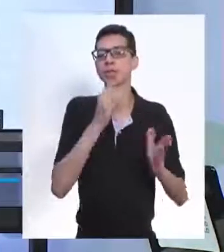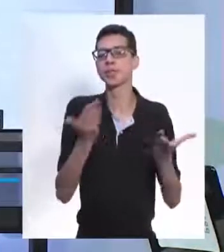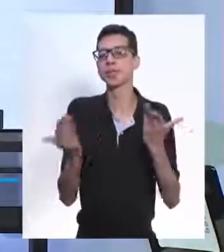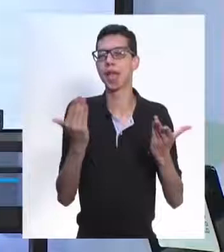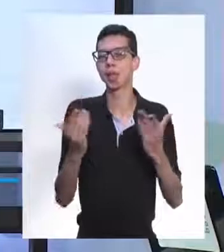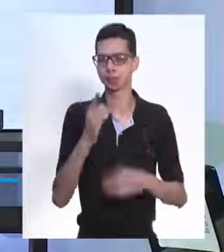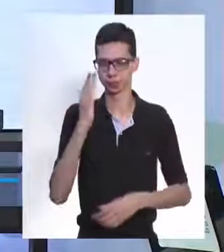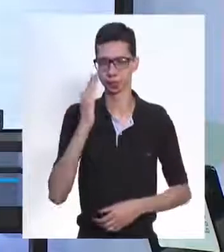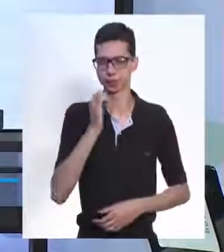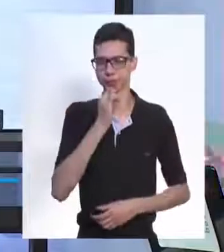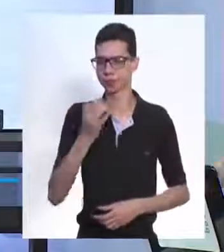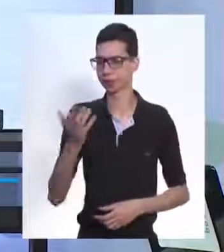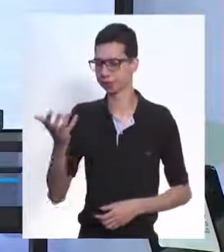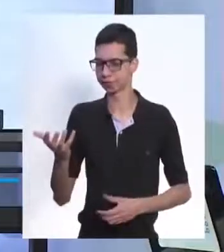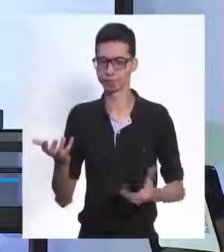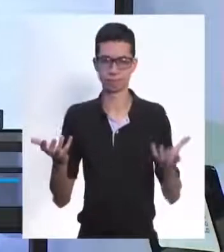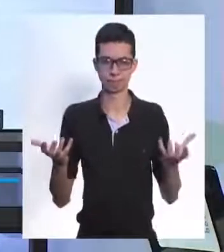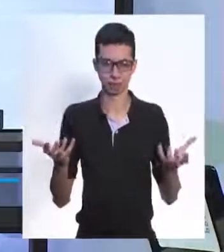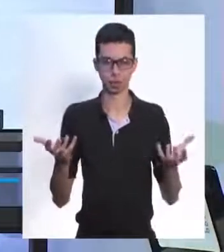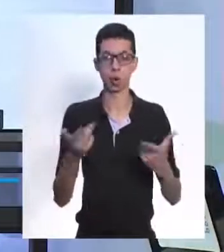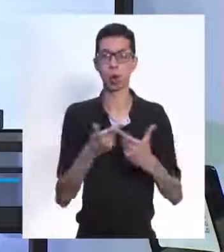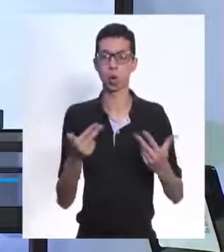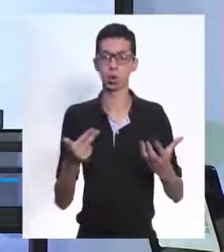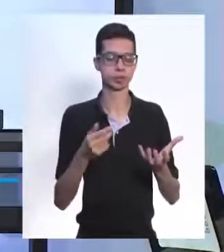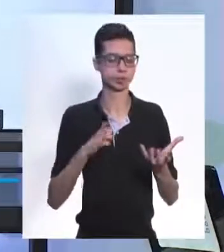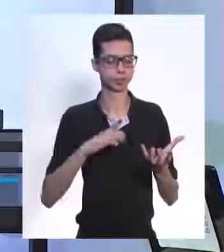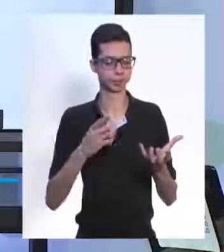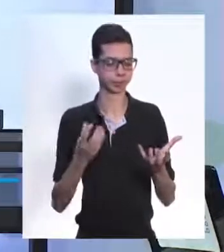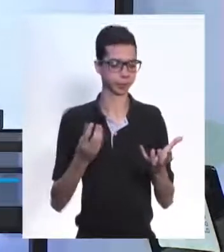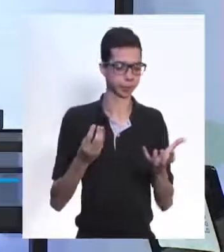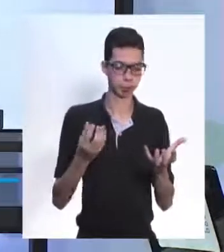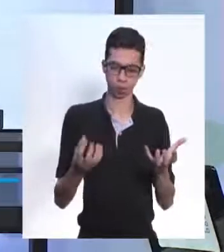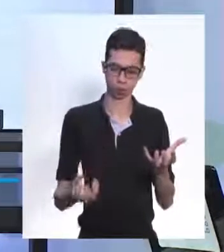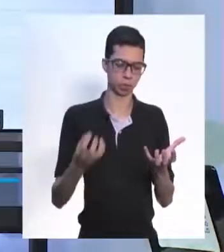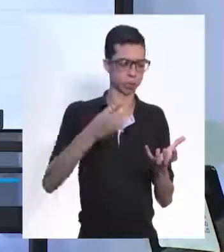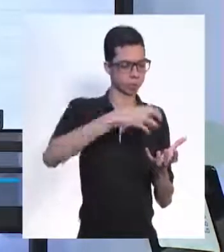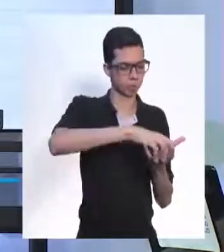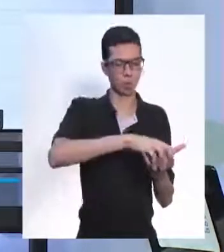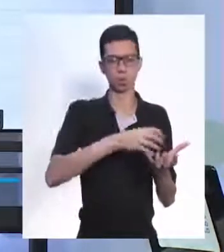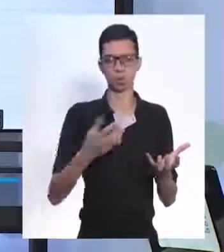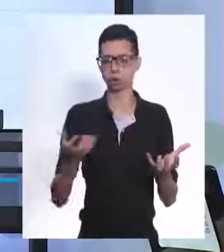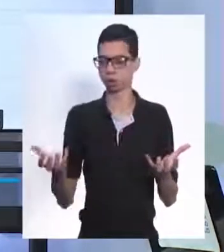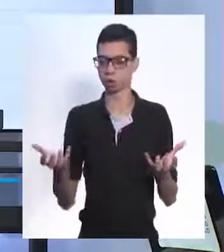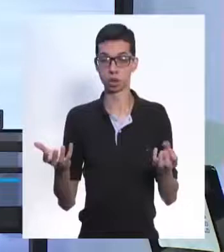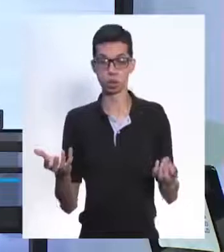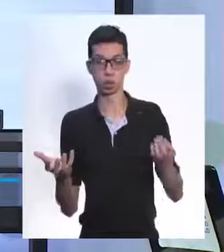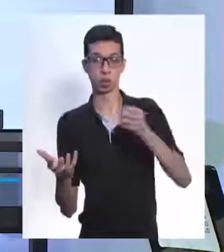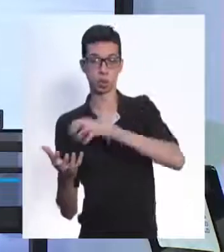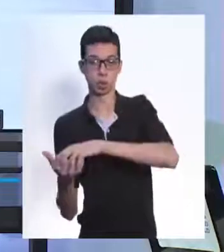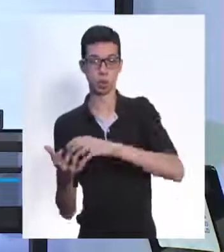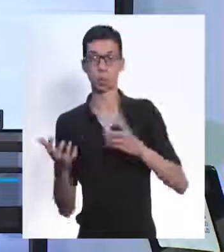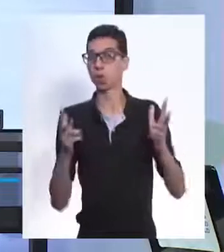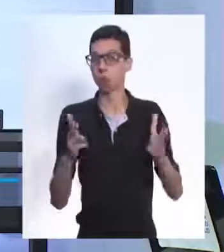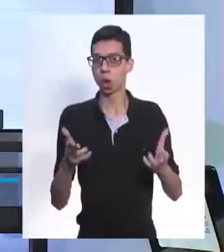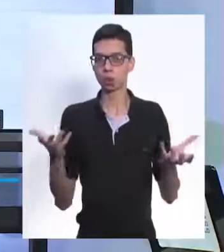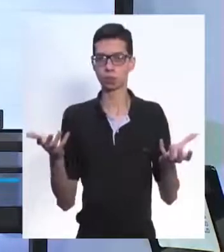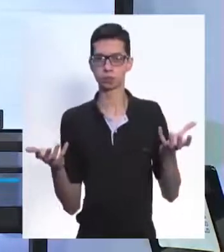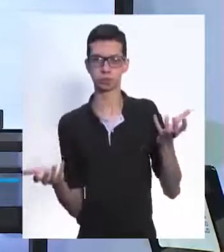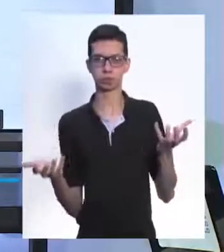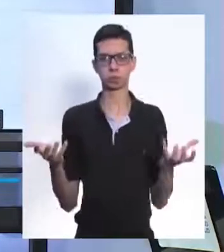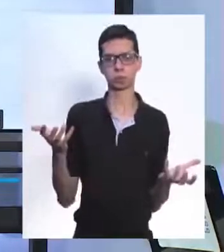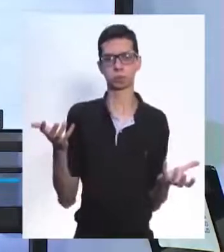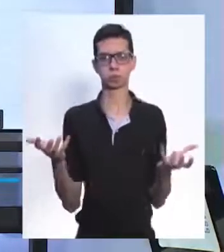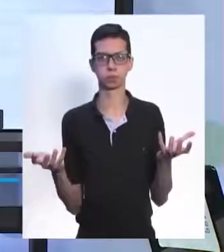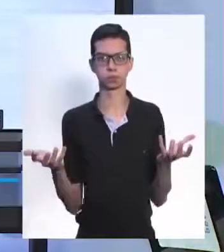mostrar para vocês é uma praticidade. O tal do passa aí, que eu estou utilizando essa expressão, vocês provavelmente já viram, alguns